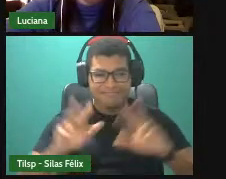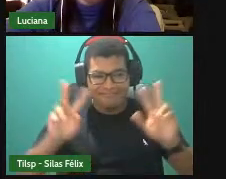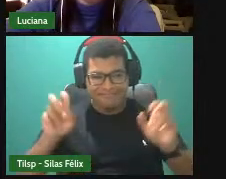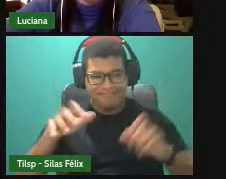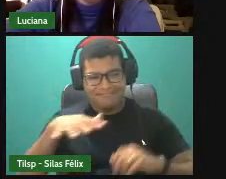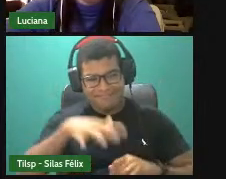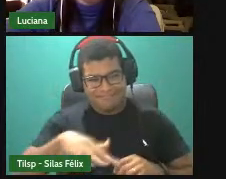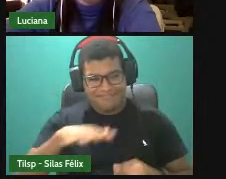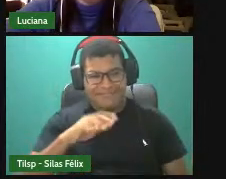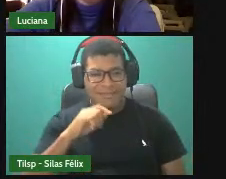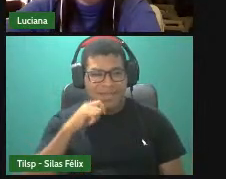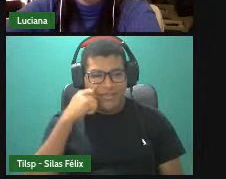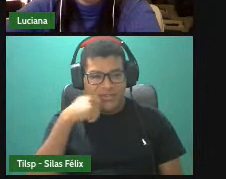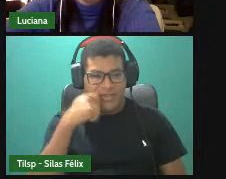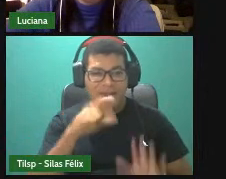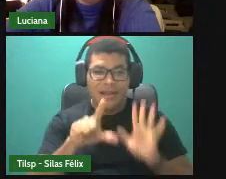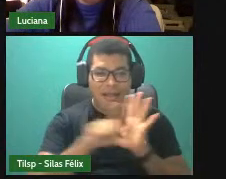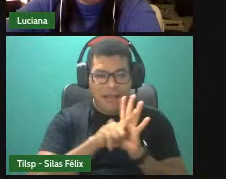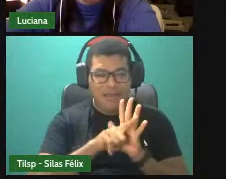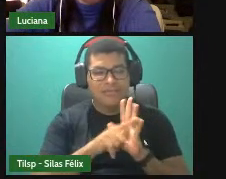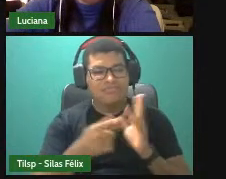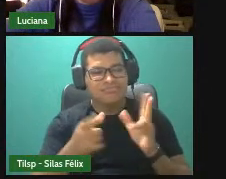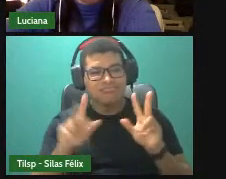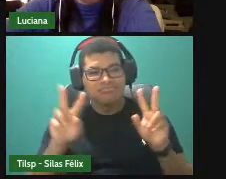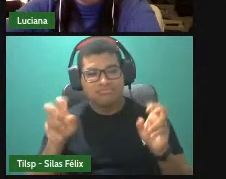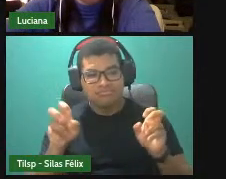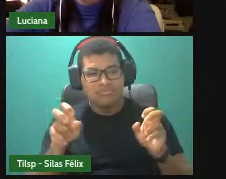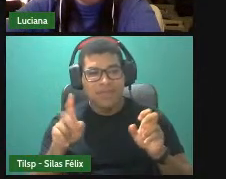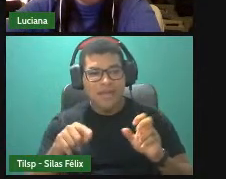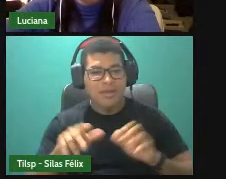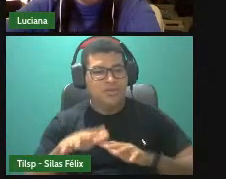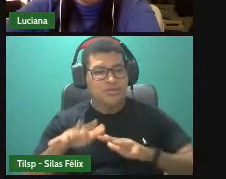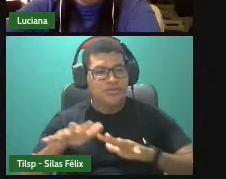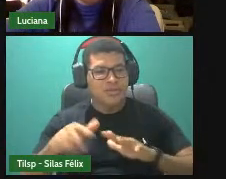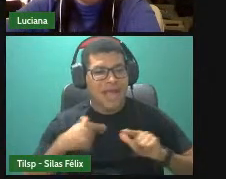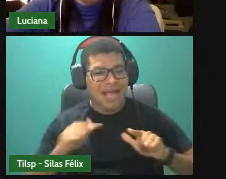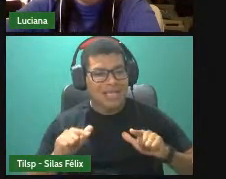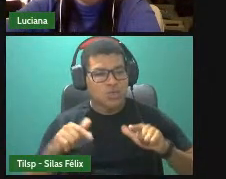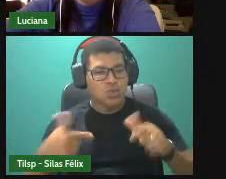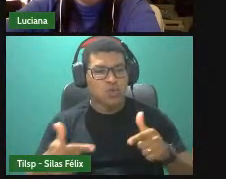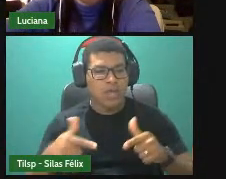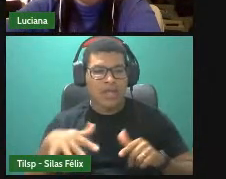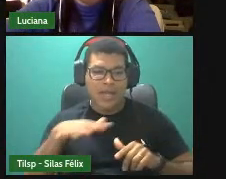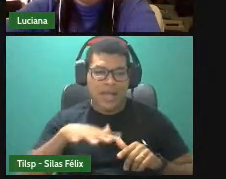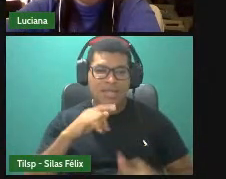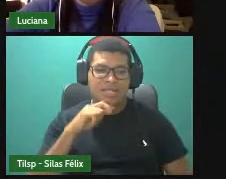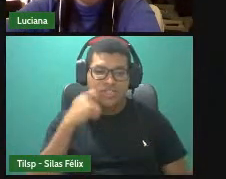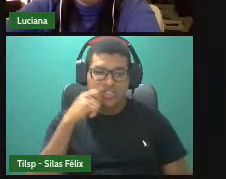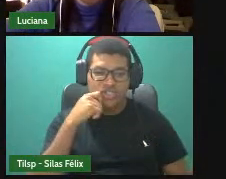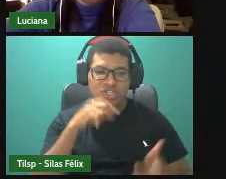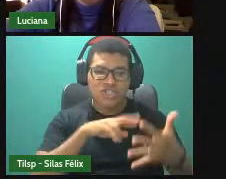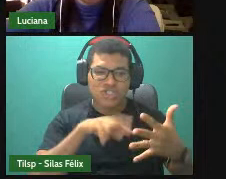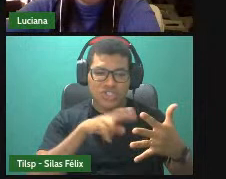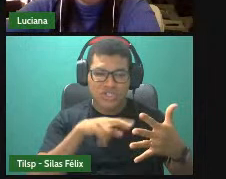odontologia legal, na parte, e militando, né, atuando na parte de perícia odontológica, meio que